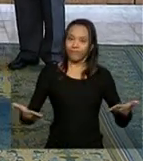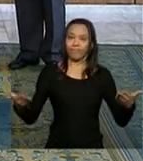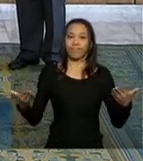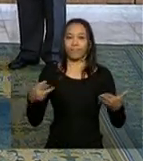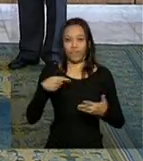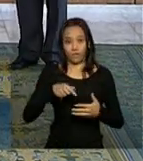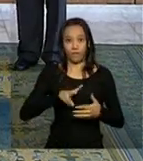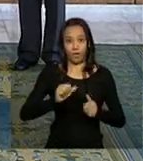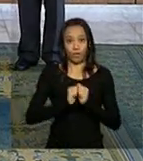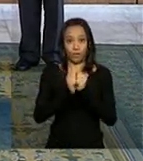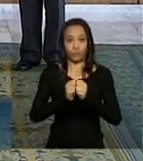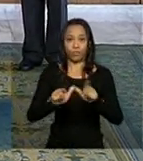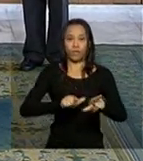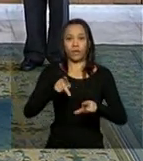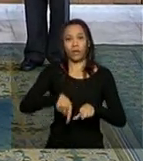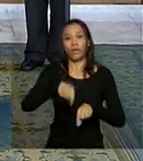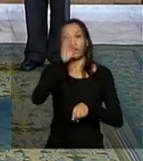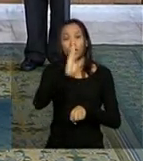Brasil.